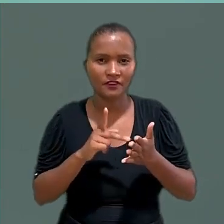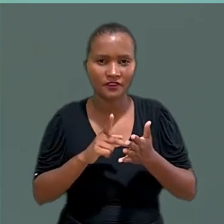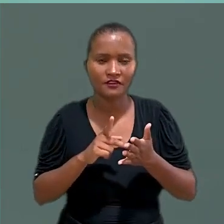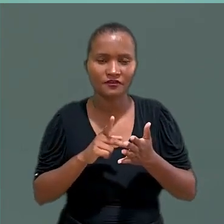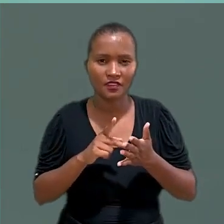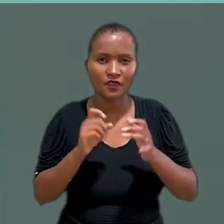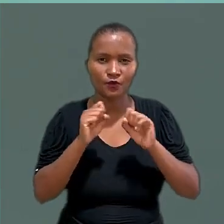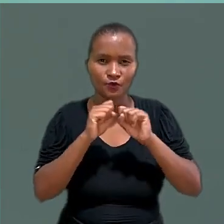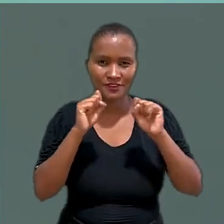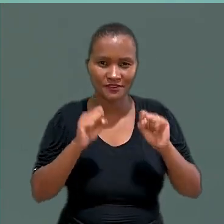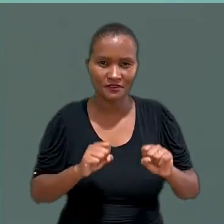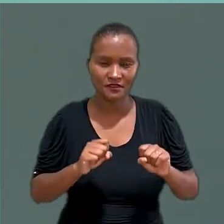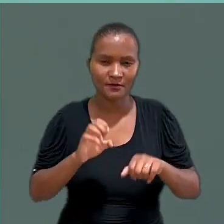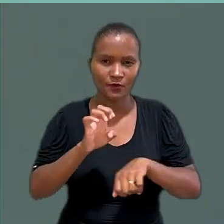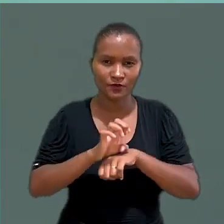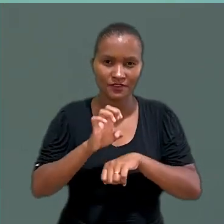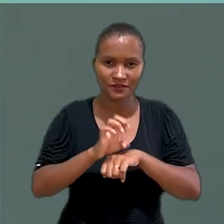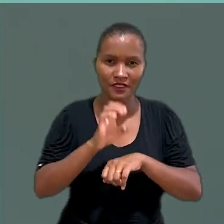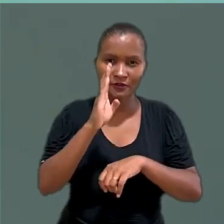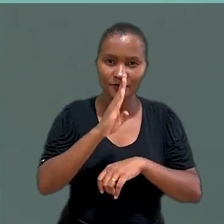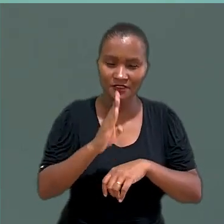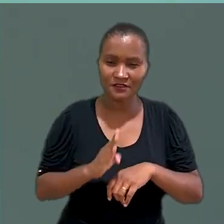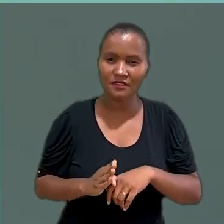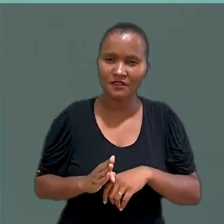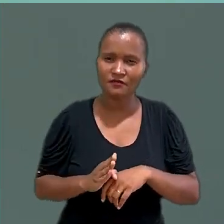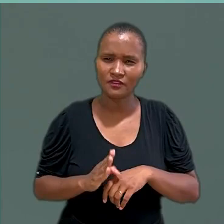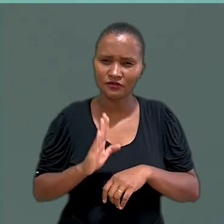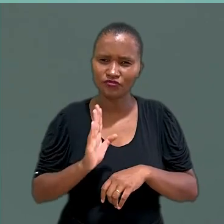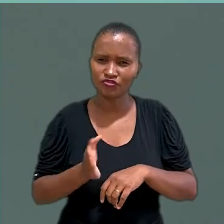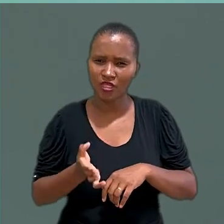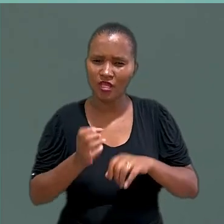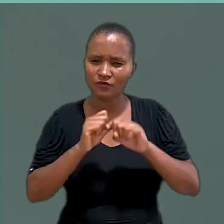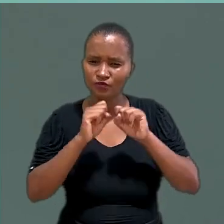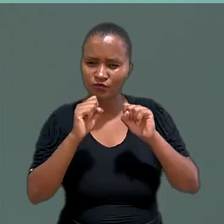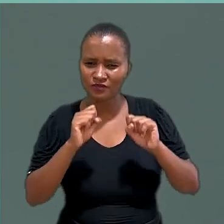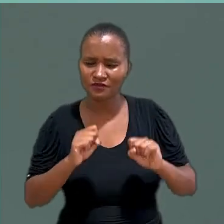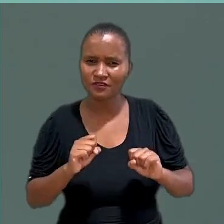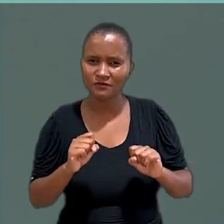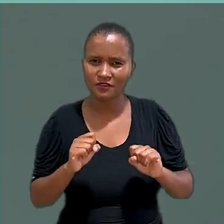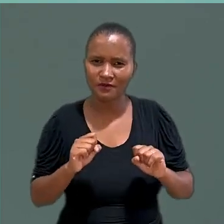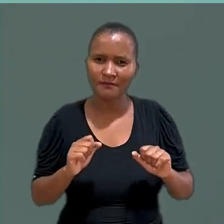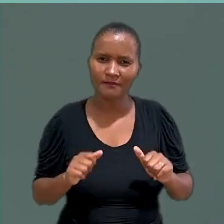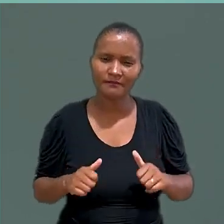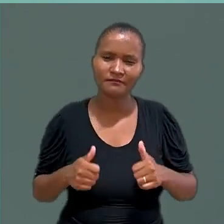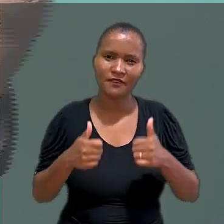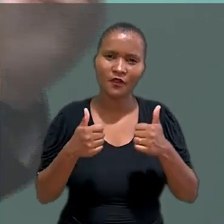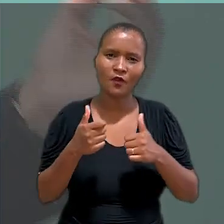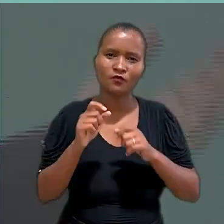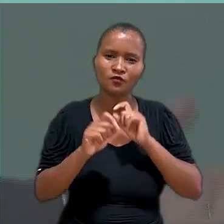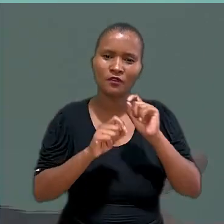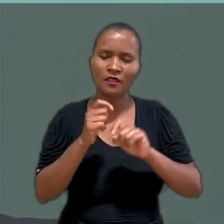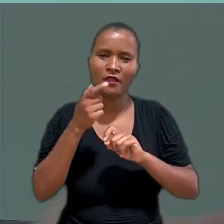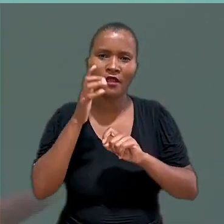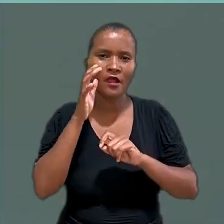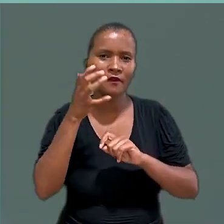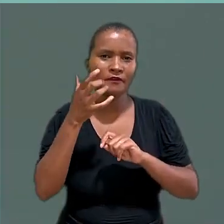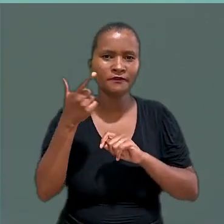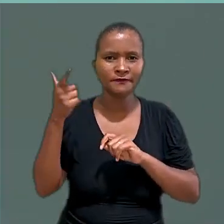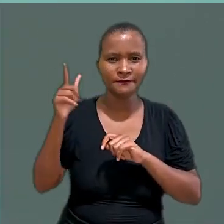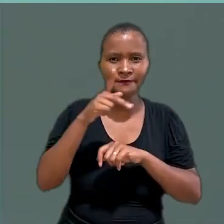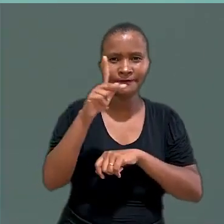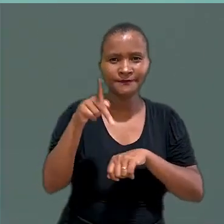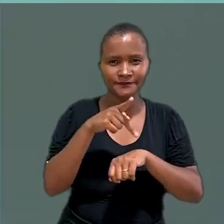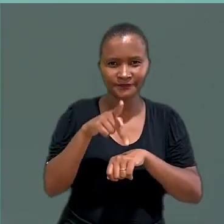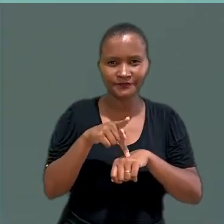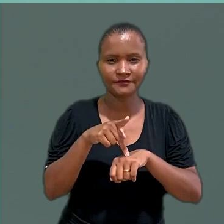verdade, o sistema, né, o Estado brasileiro já tem um sistema mais ou menos aparelhado, melhor, inclusive, do que acontece em outros países, para